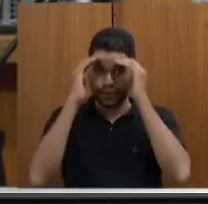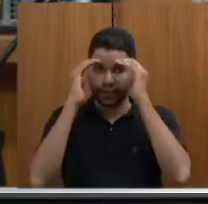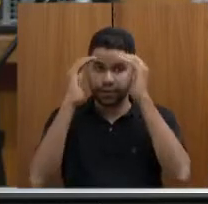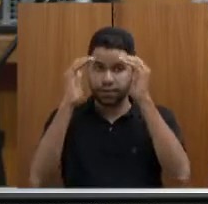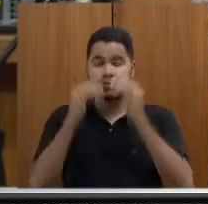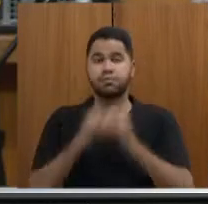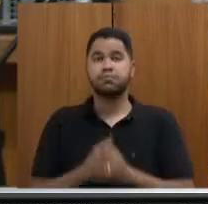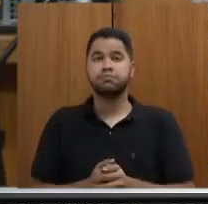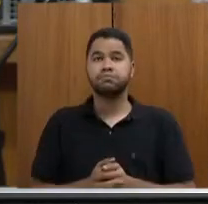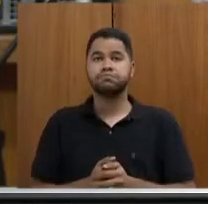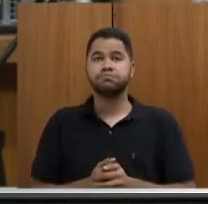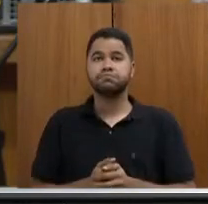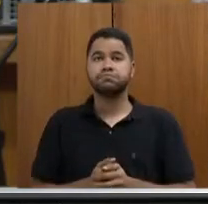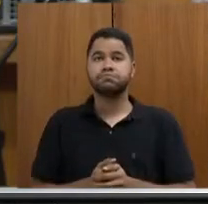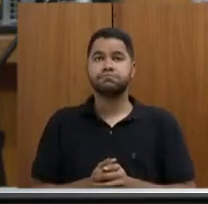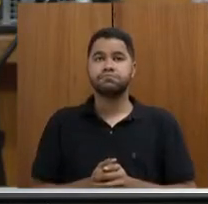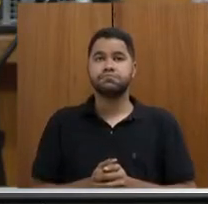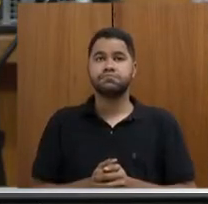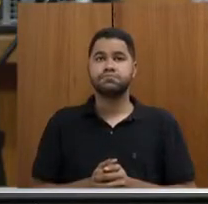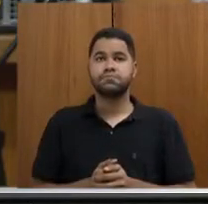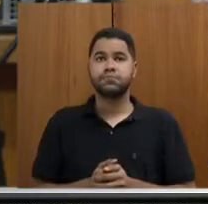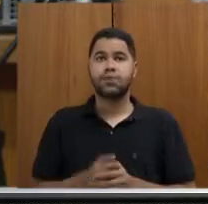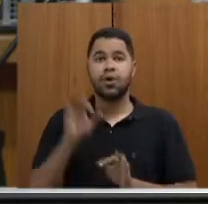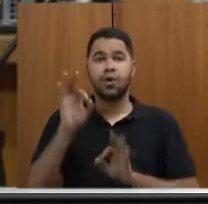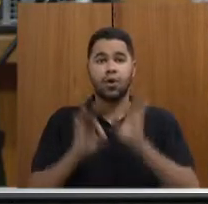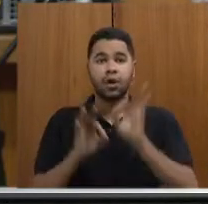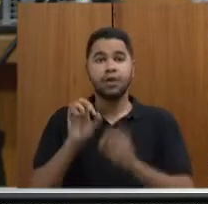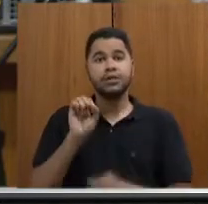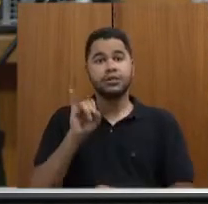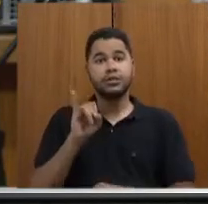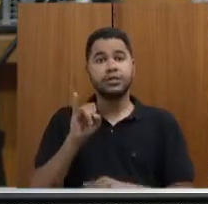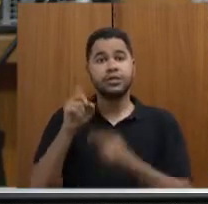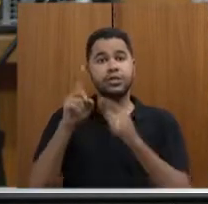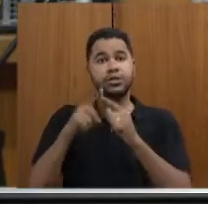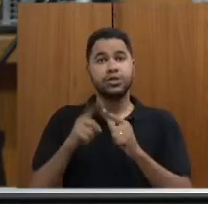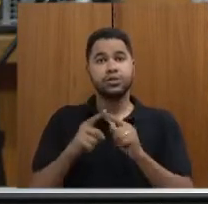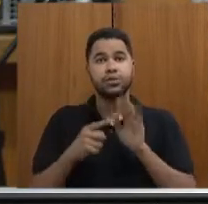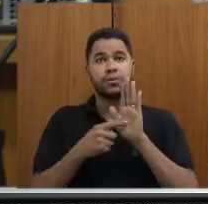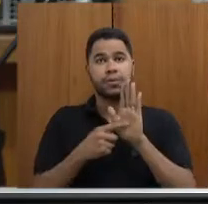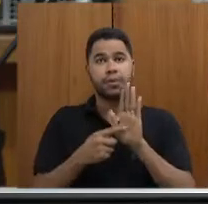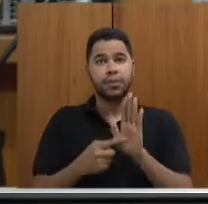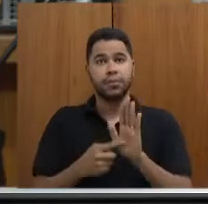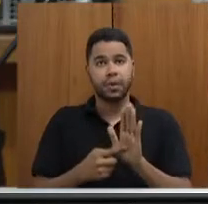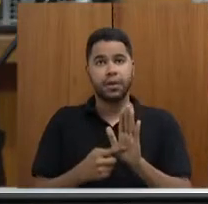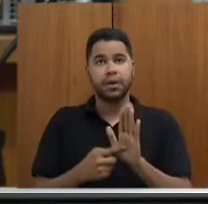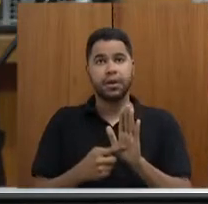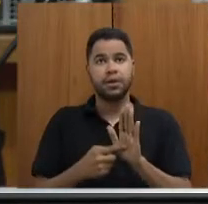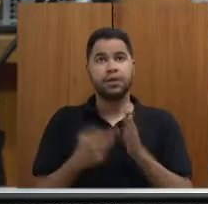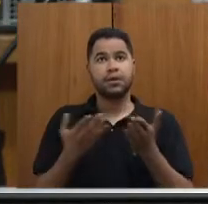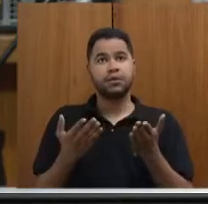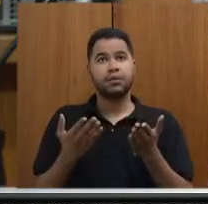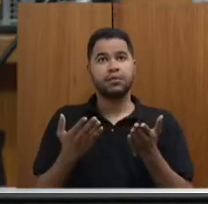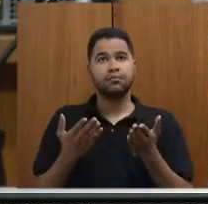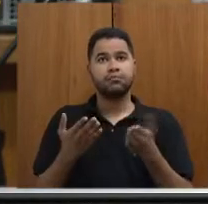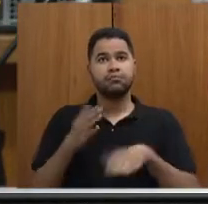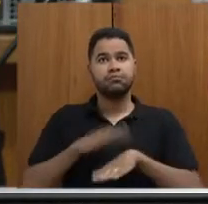pela senhora, a senhora colocasse ordem e, se tivesse mais algum tipo de manifestação desse nível, que a senhora pedisse à Polícia